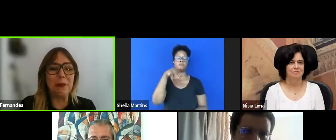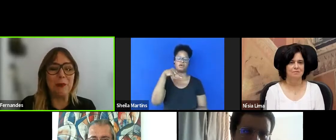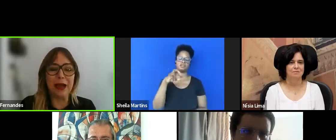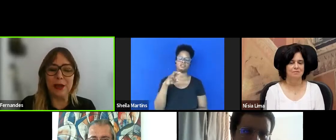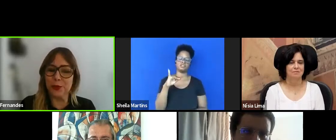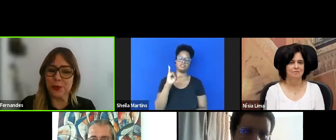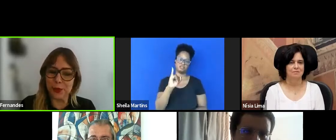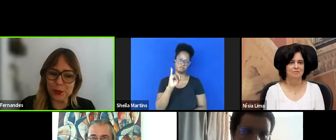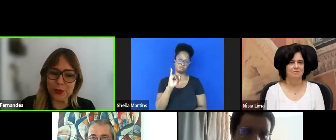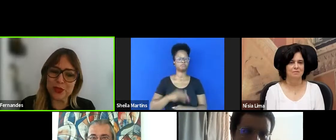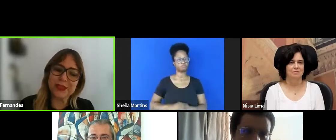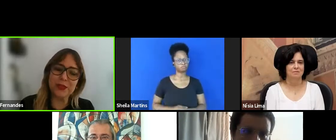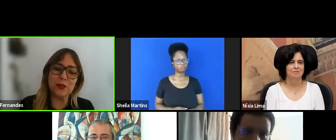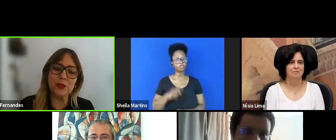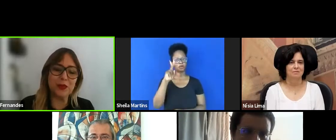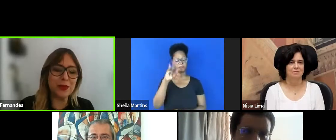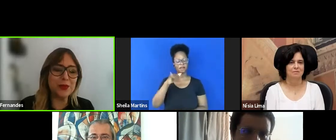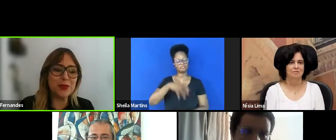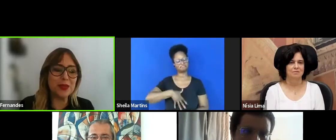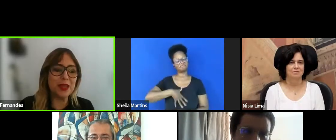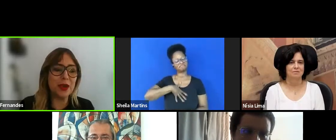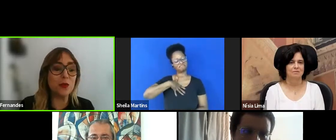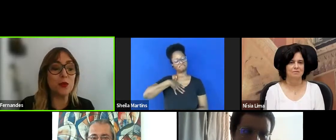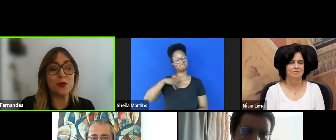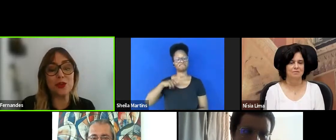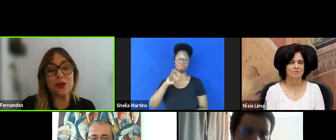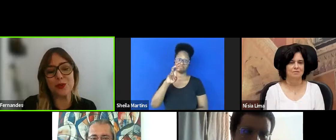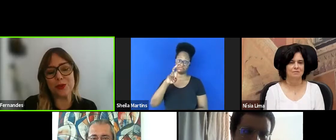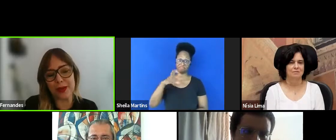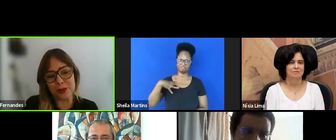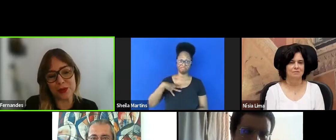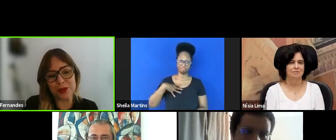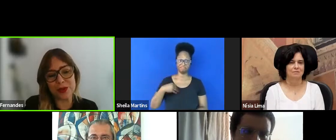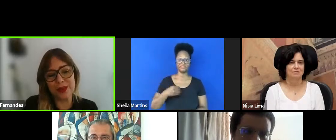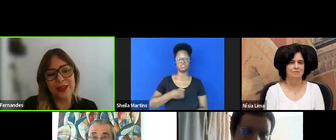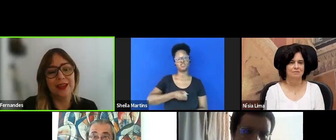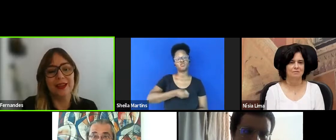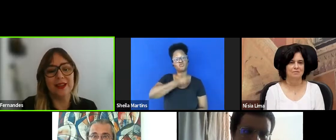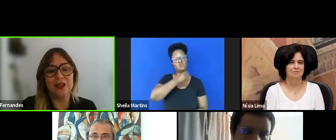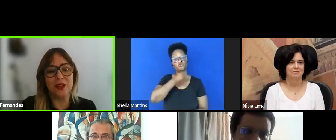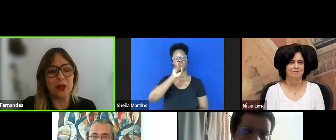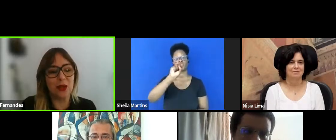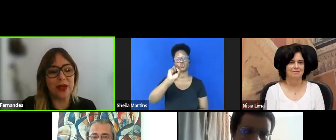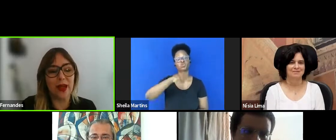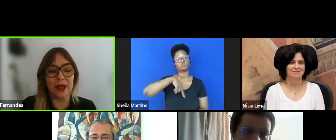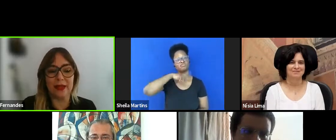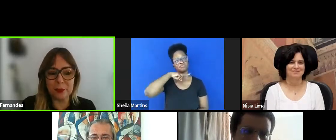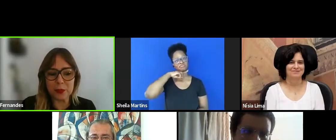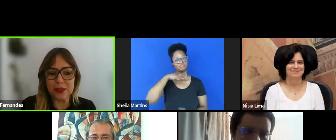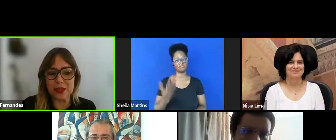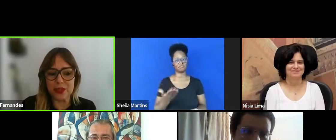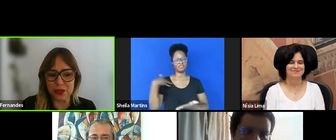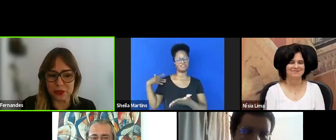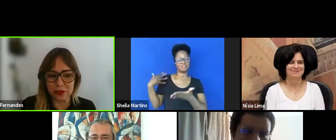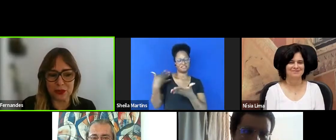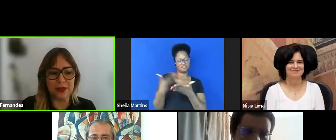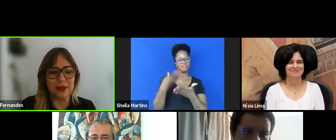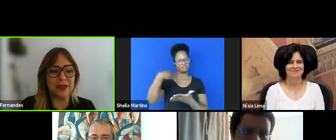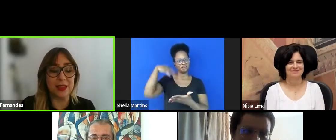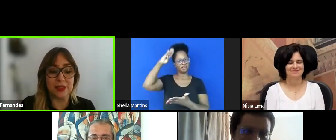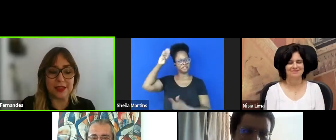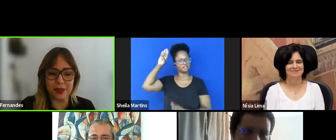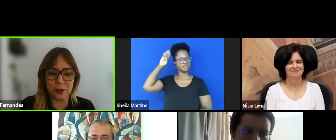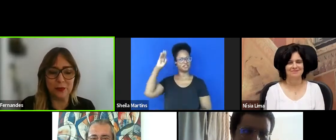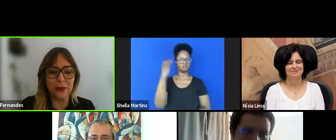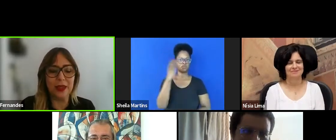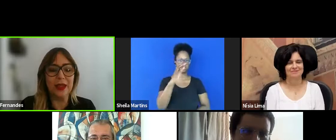Pai orgulhoso de 5 filhos e avô coruja de 8 netos. na trajetória acadêmico-científica